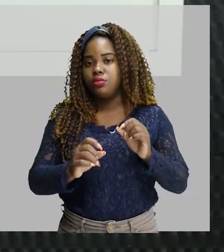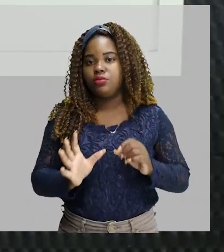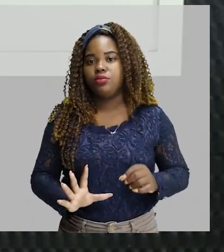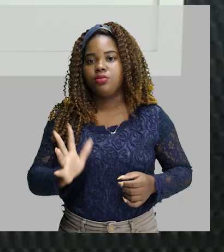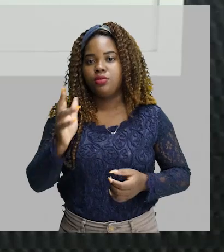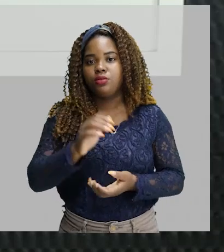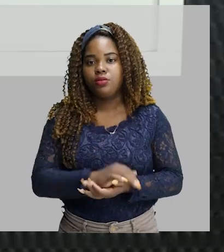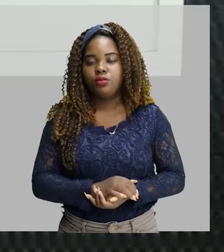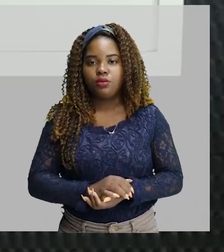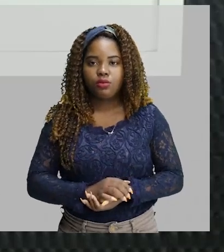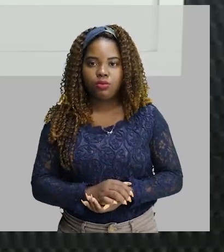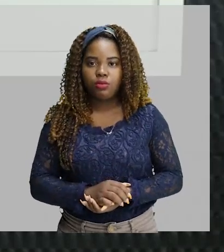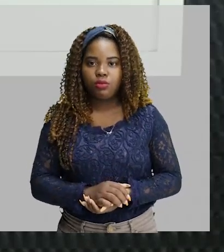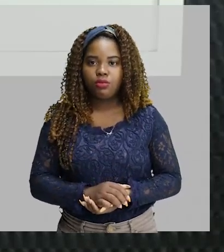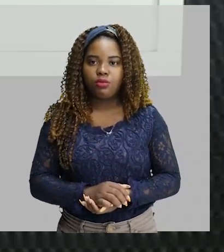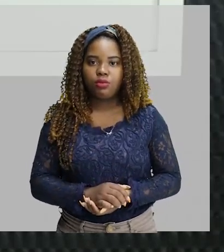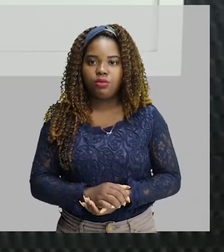aqui,